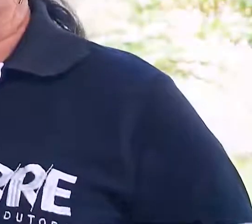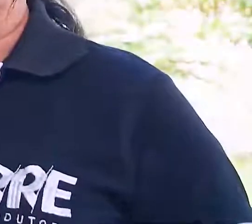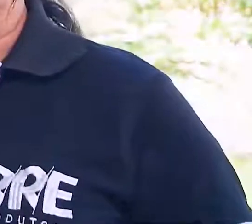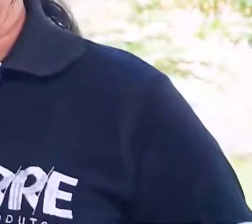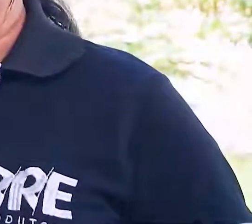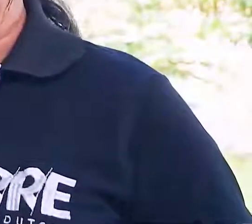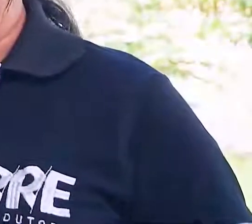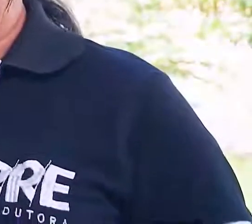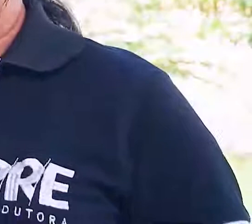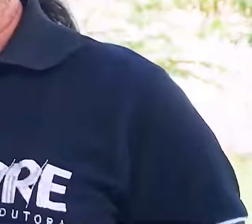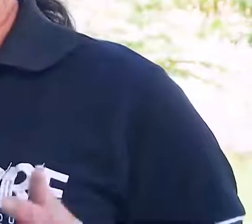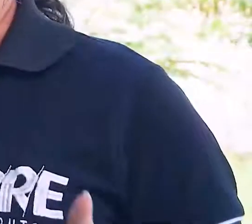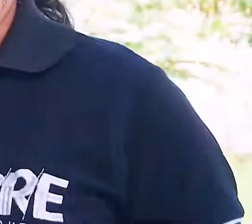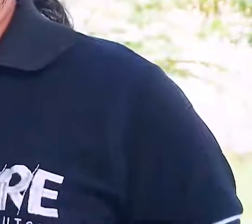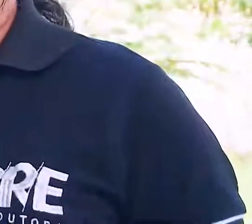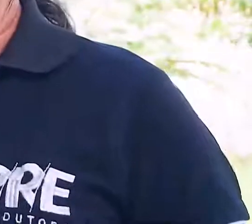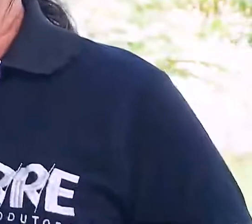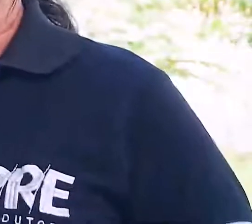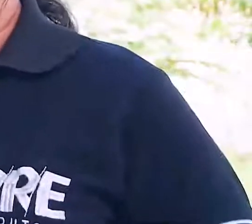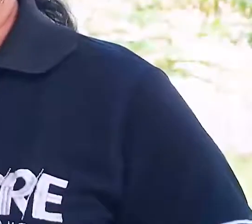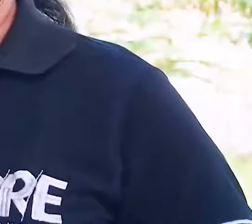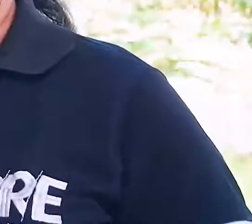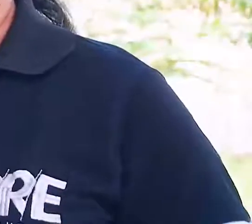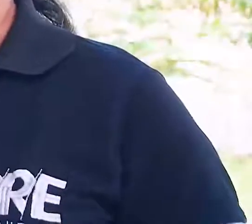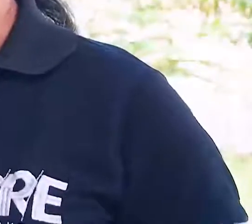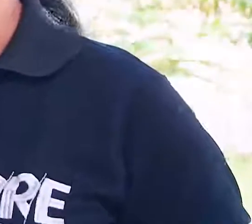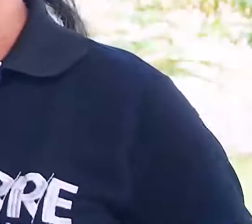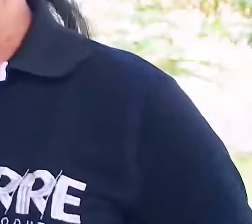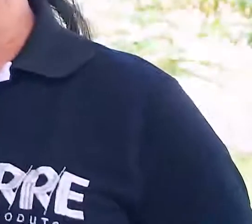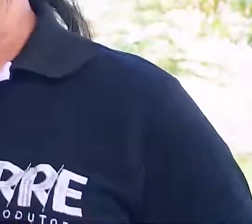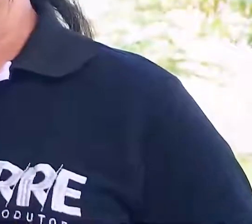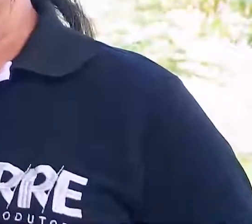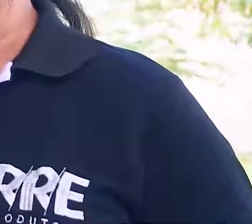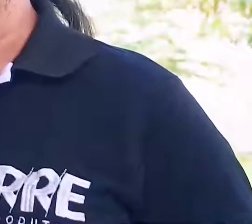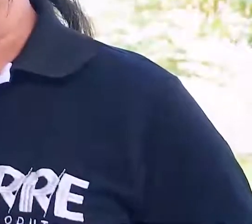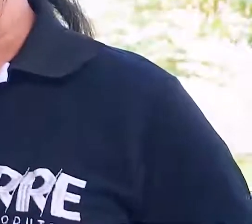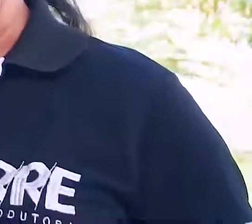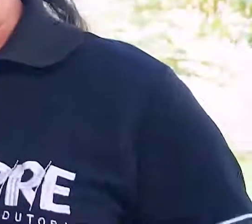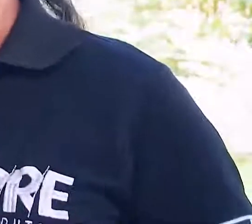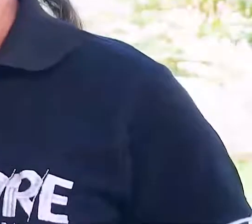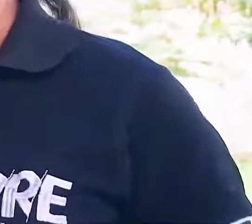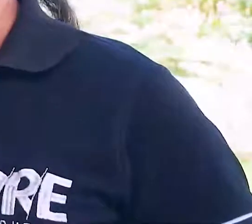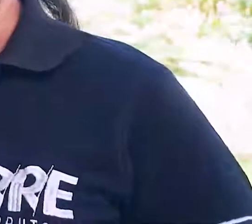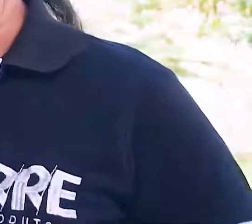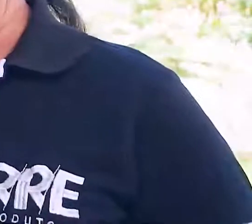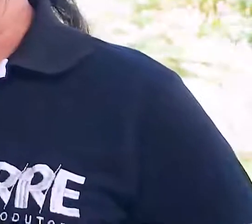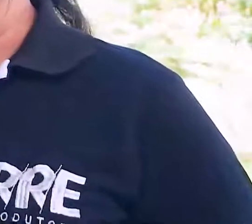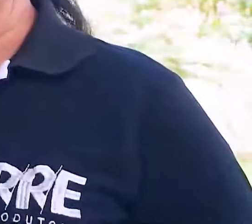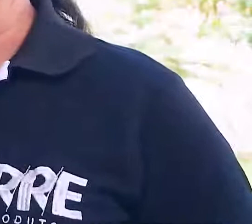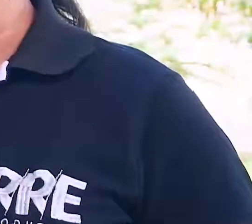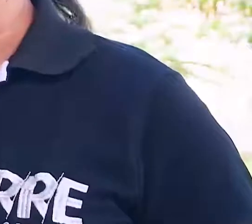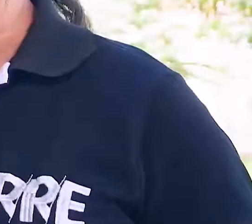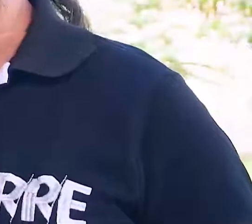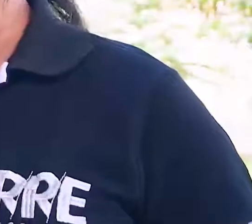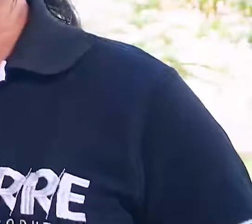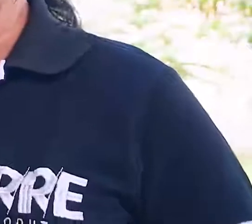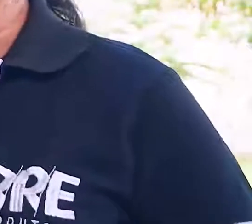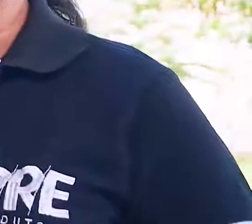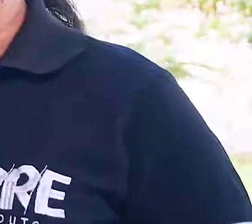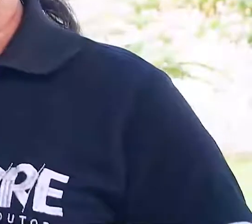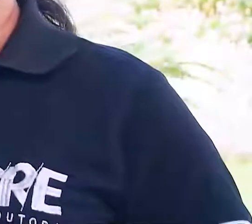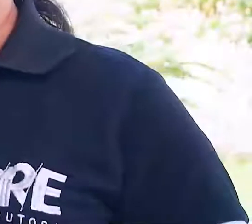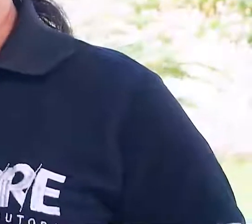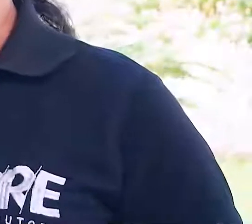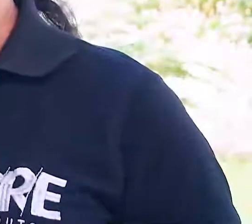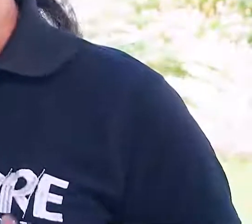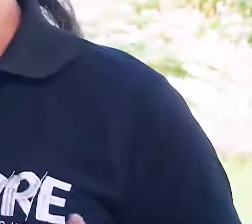seu desenvolvimento. Com a emersão da Constituição Federal de 1988, a prática de exercícios físicos e esportes